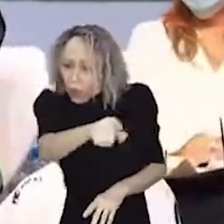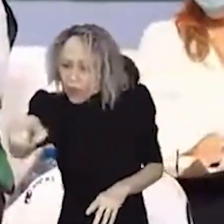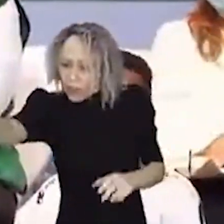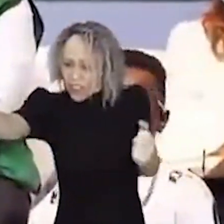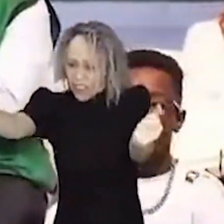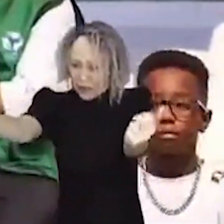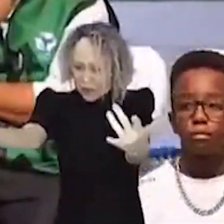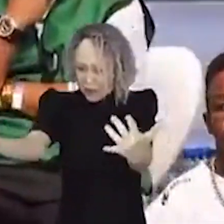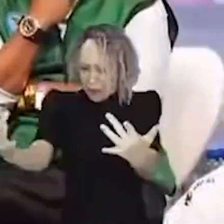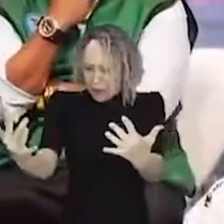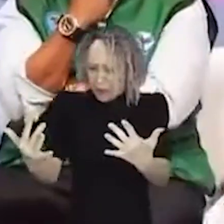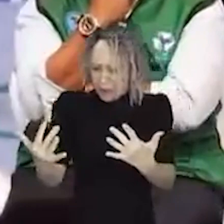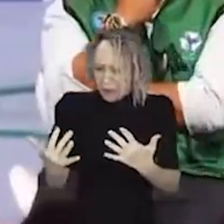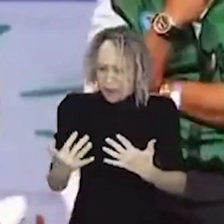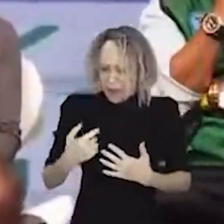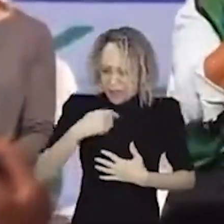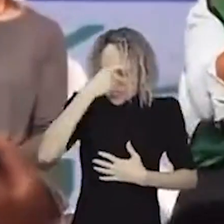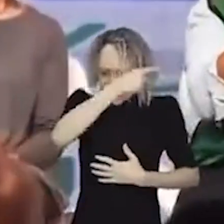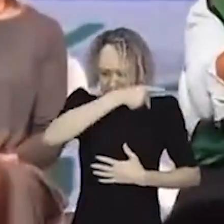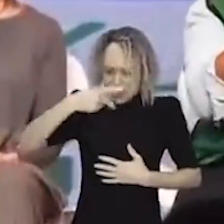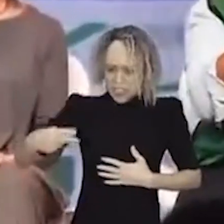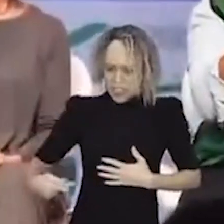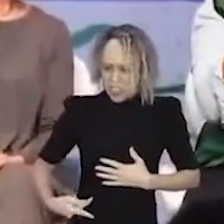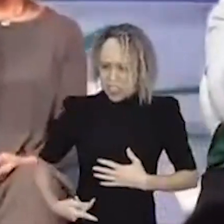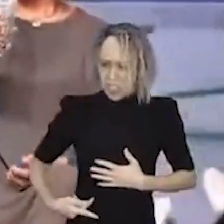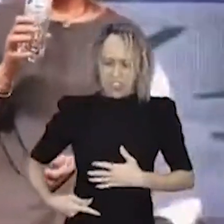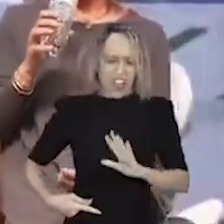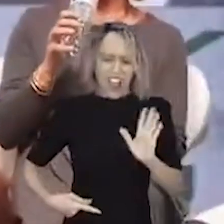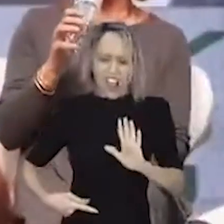República, que tenho que vir até vocês